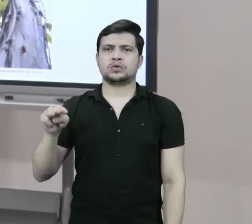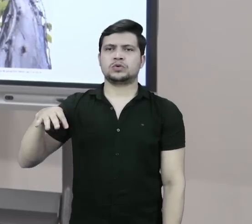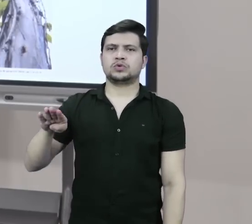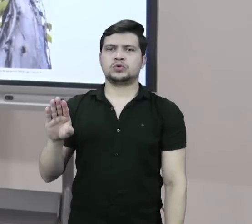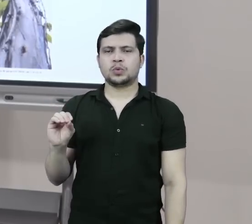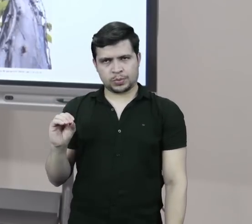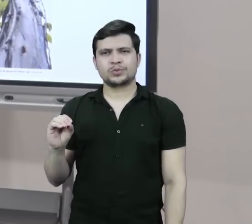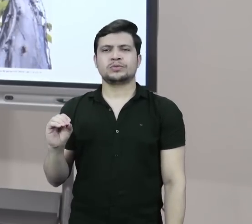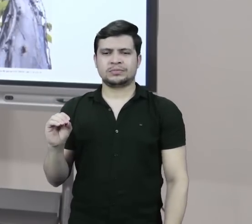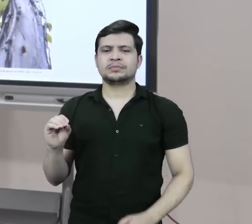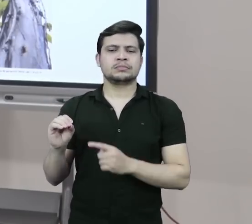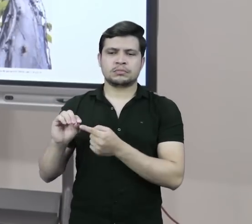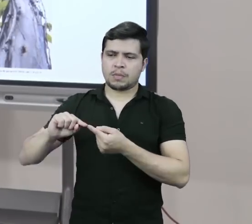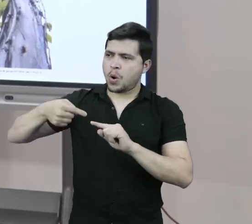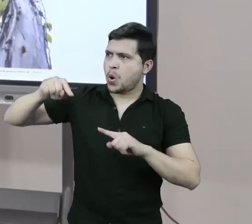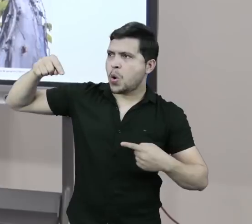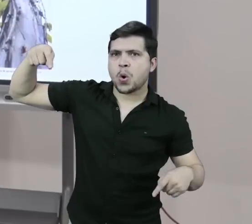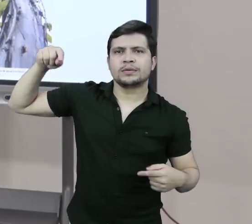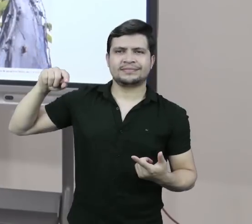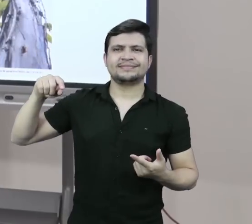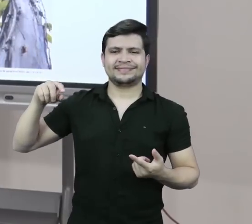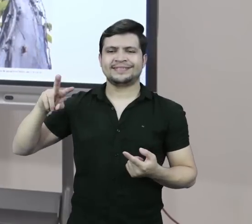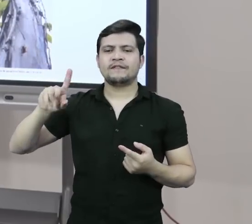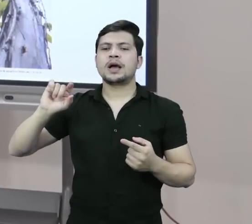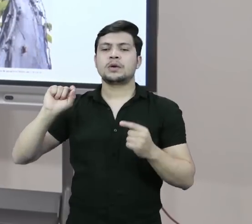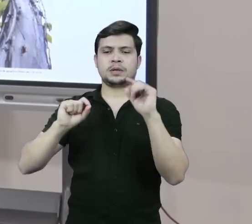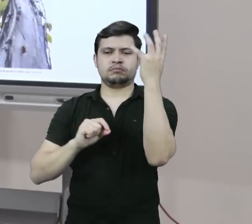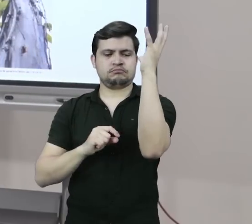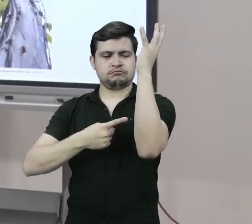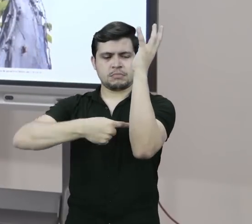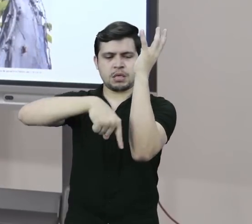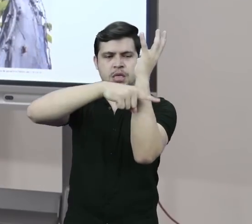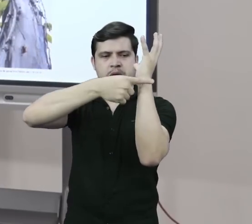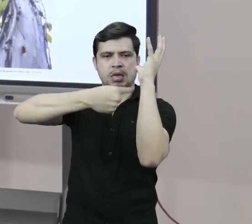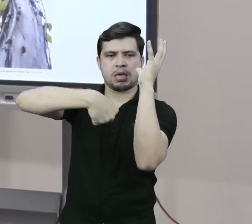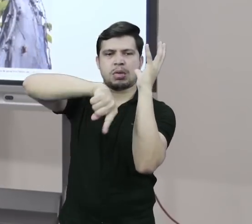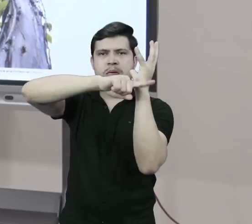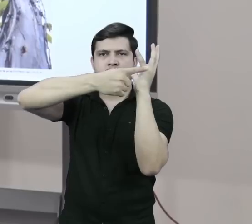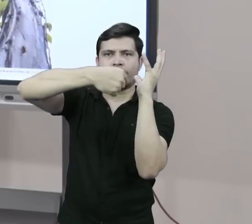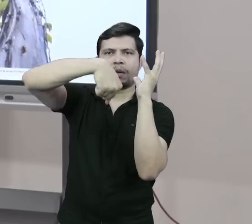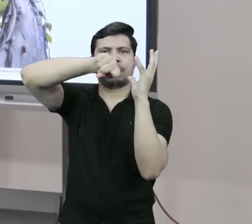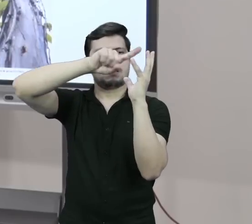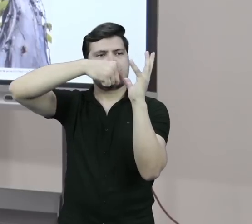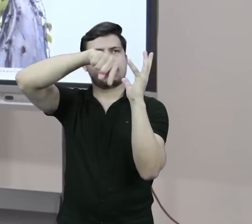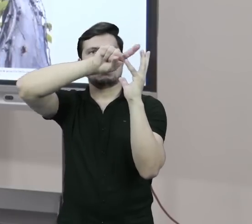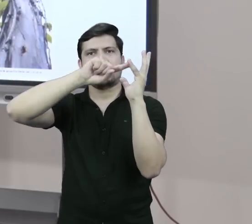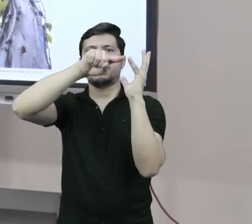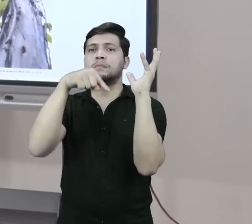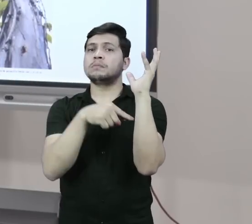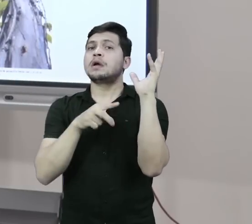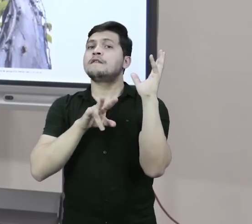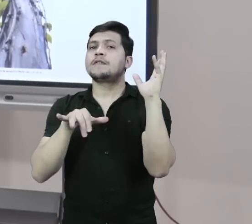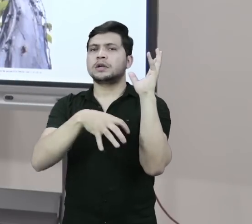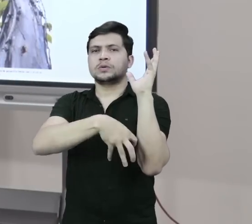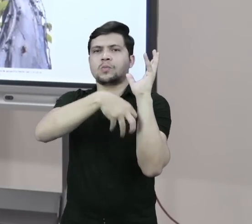É uma erva, é uma liana lá que vai se enrolar na planta parasitada, na hospedeira, e vai sugar a